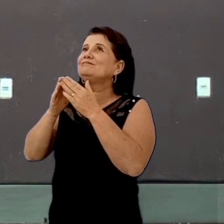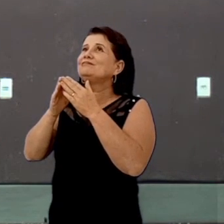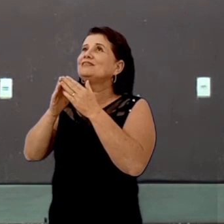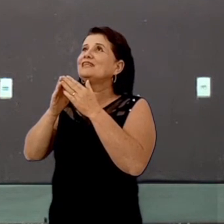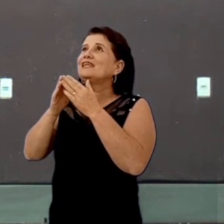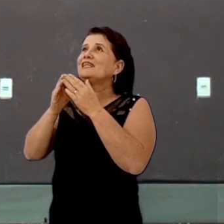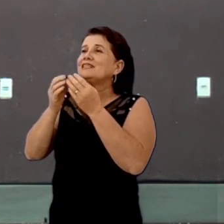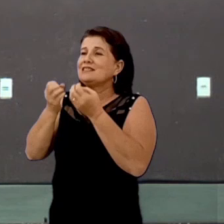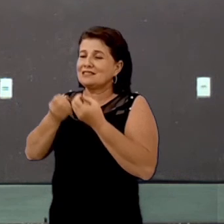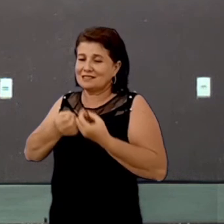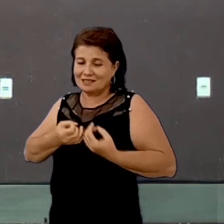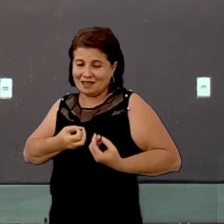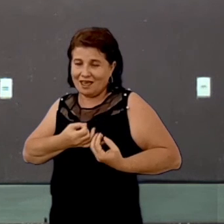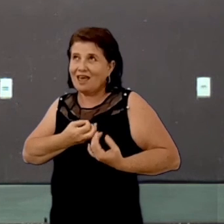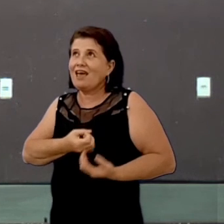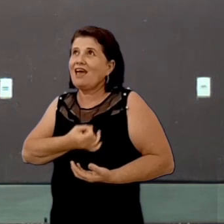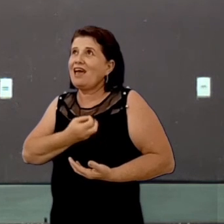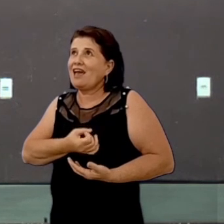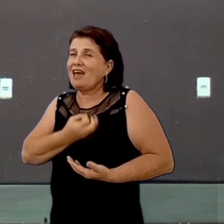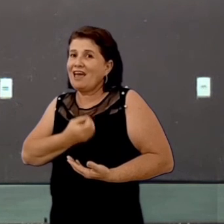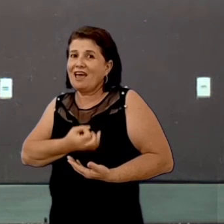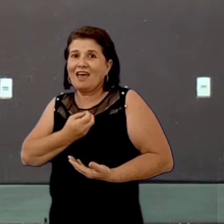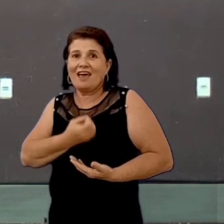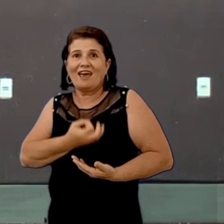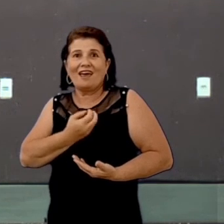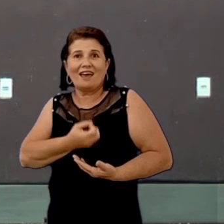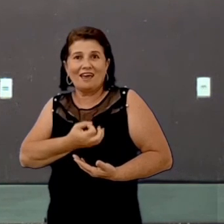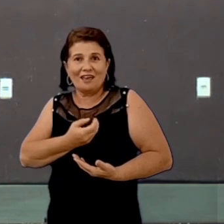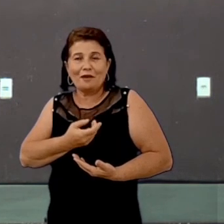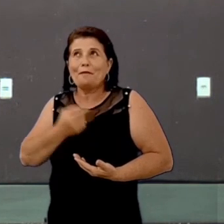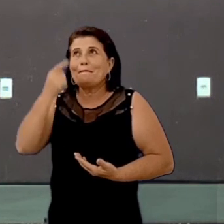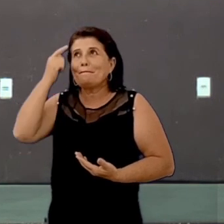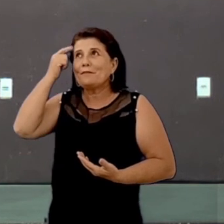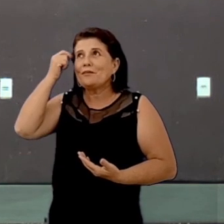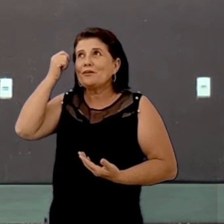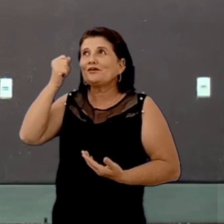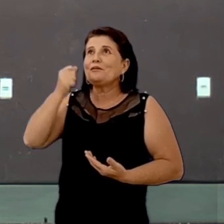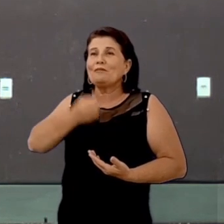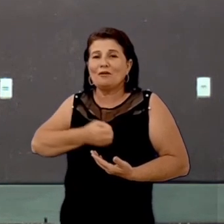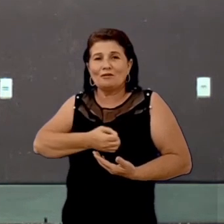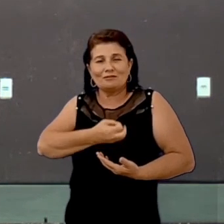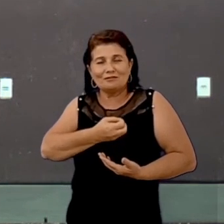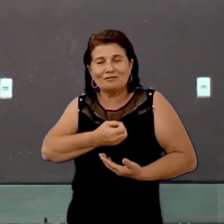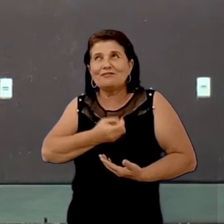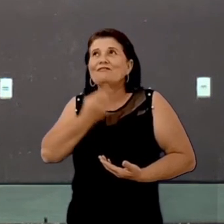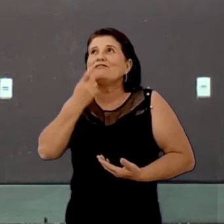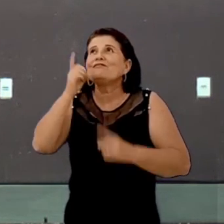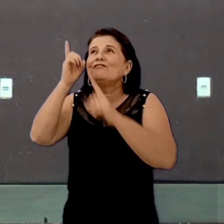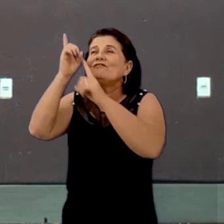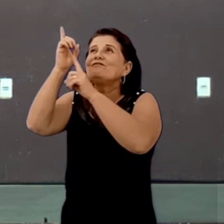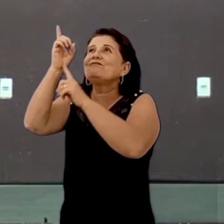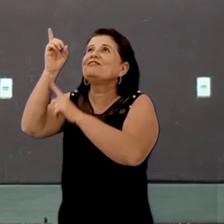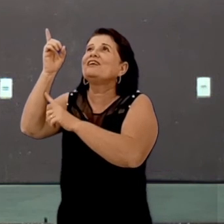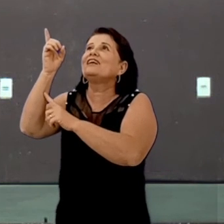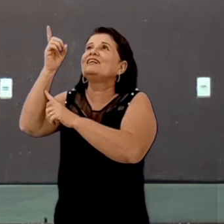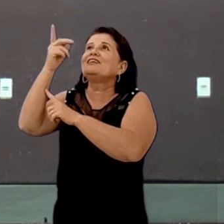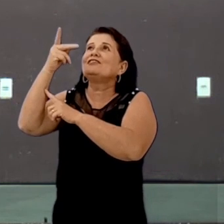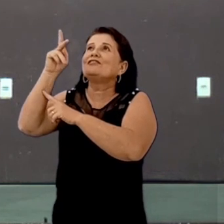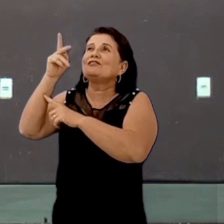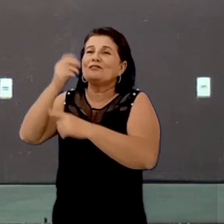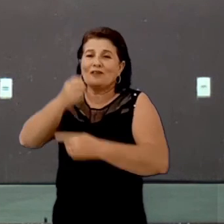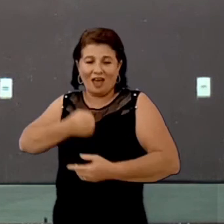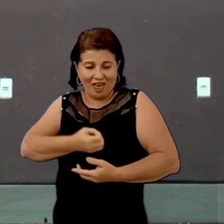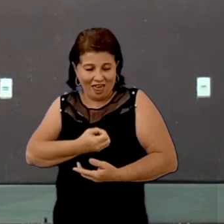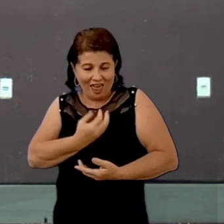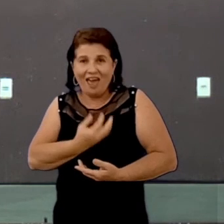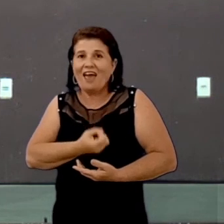incendeia os gravetos inúteis da minha vida, para que eu possa me consumir por ti, Senhor. Consome a minha